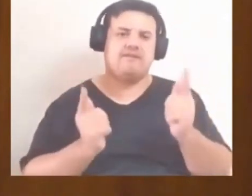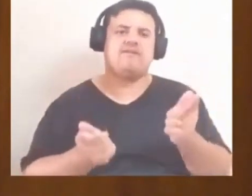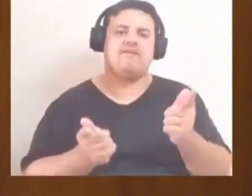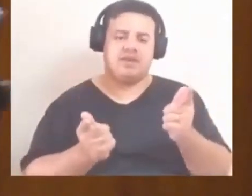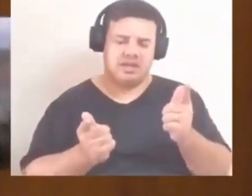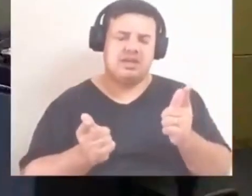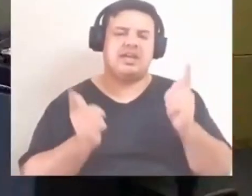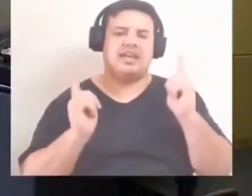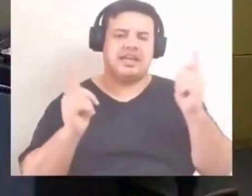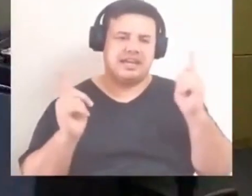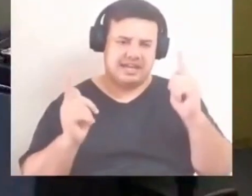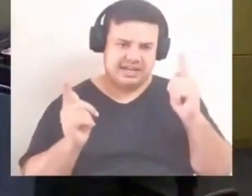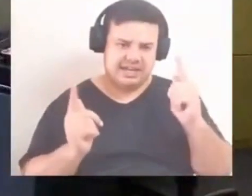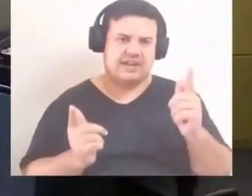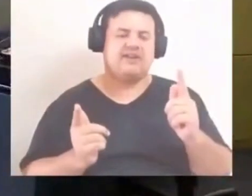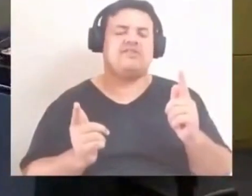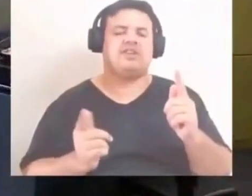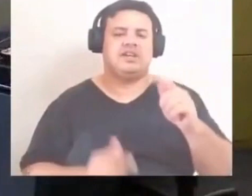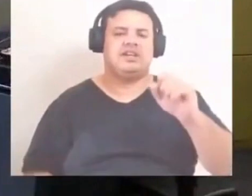sampaprev